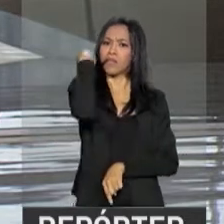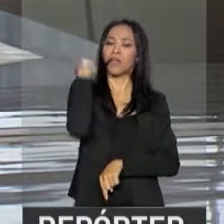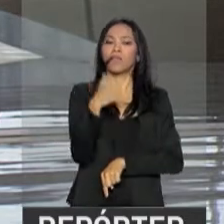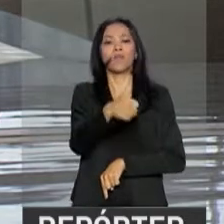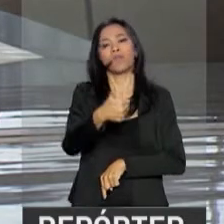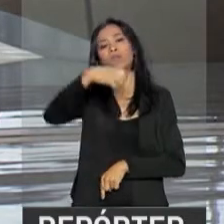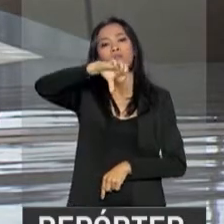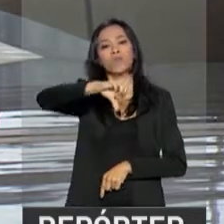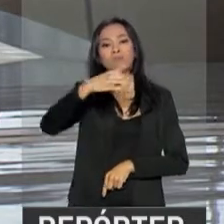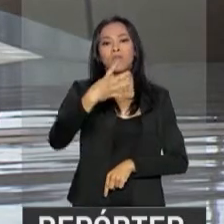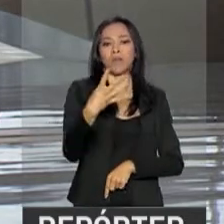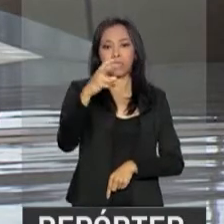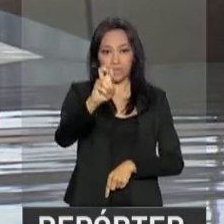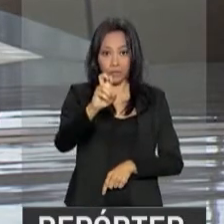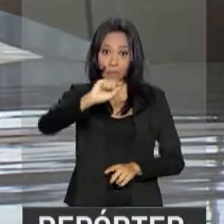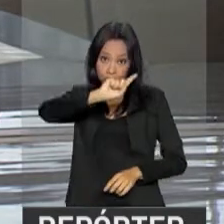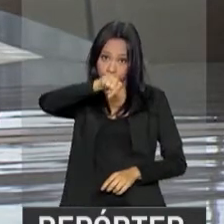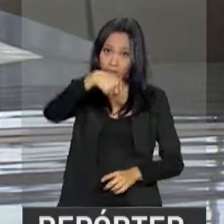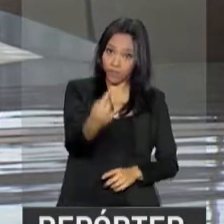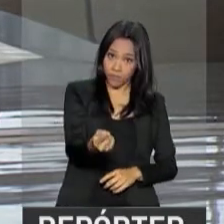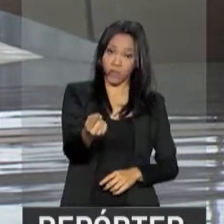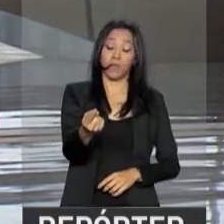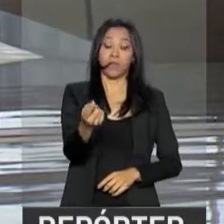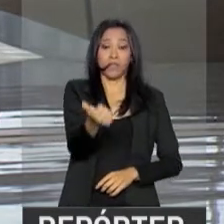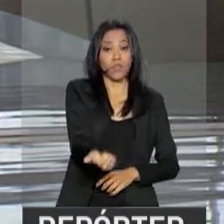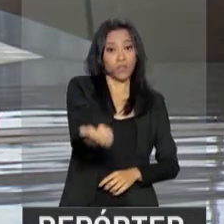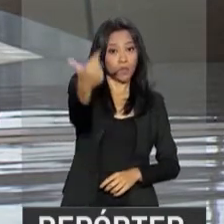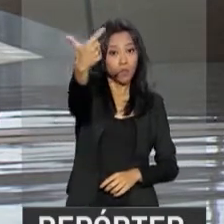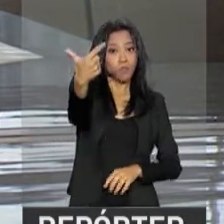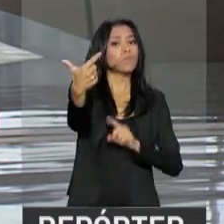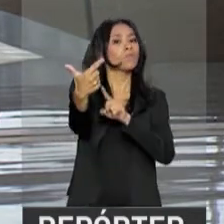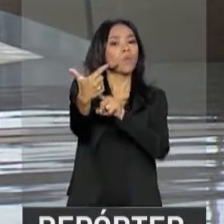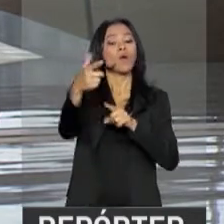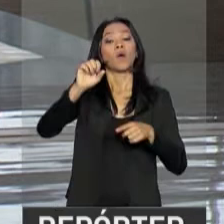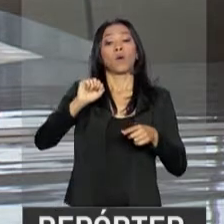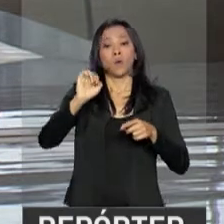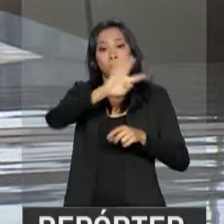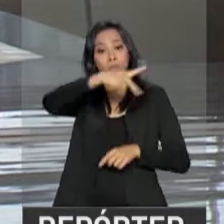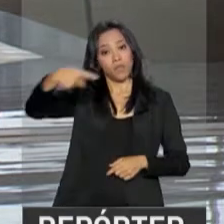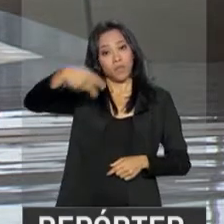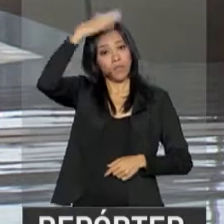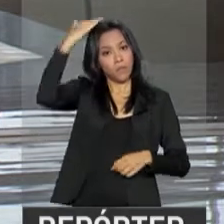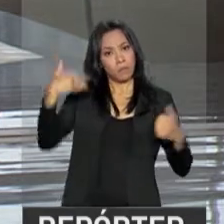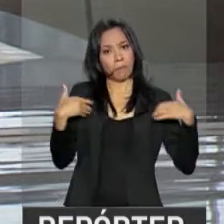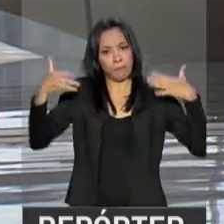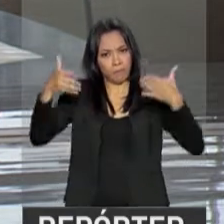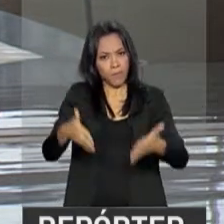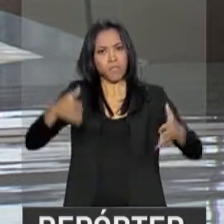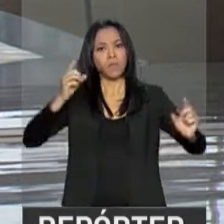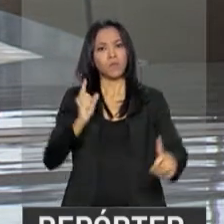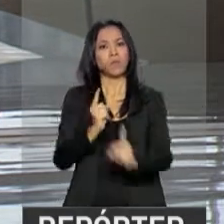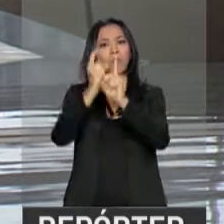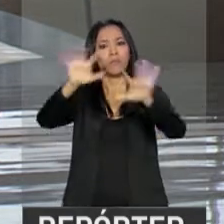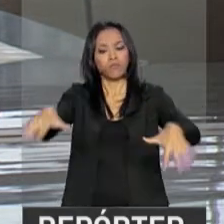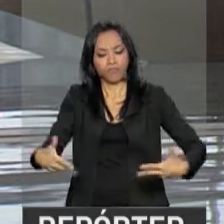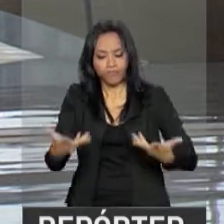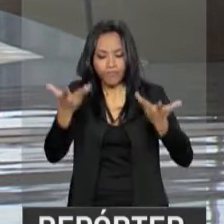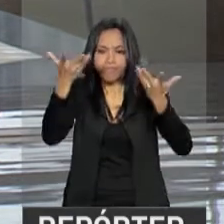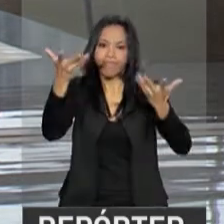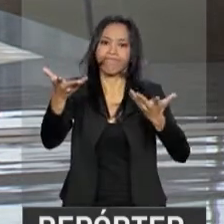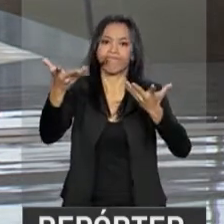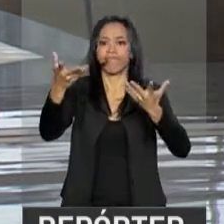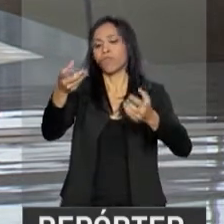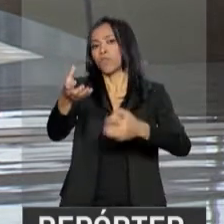1945 em seguida ao meio dia o presidente participa da solenidade de imposição da